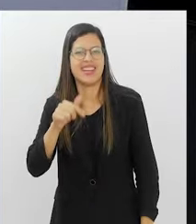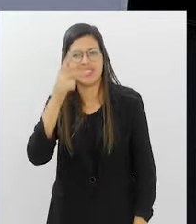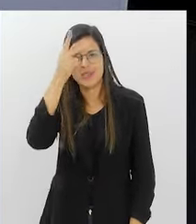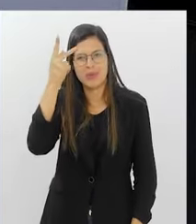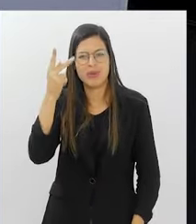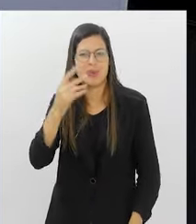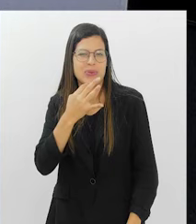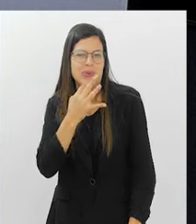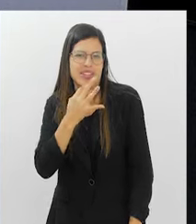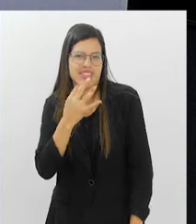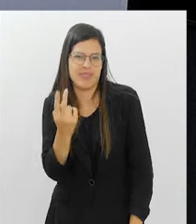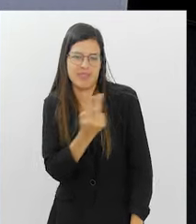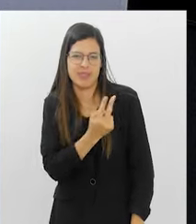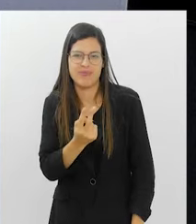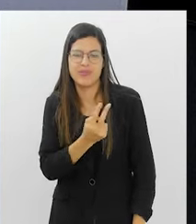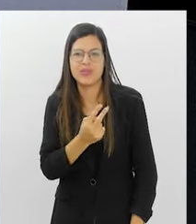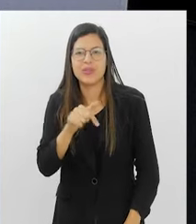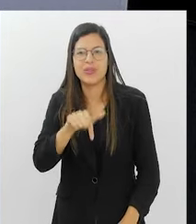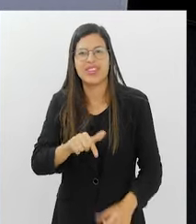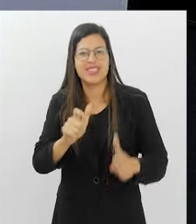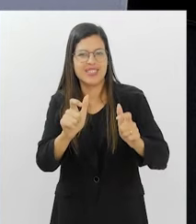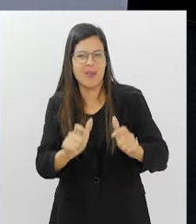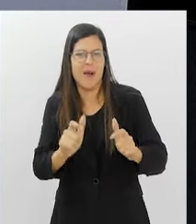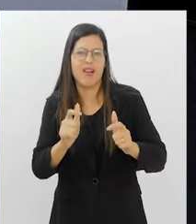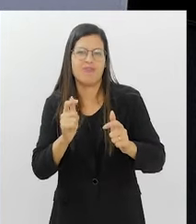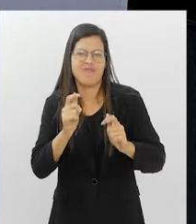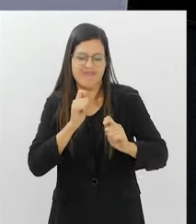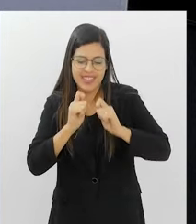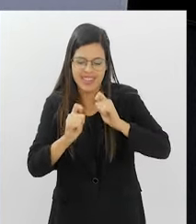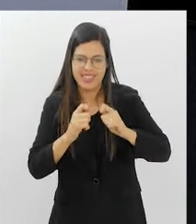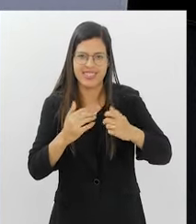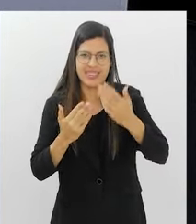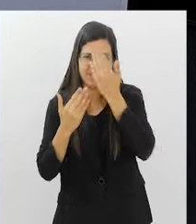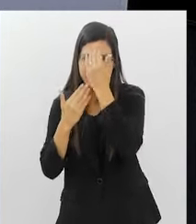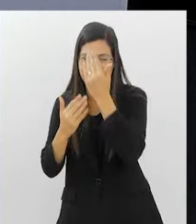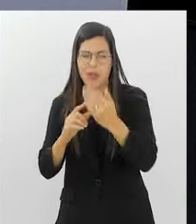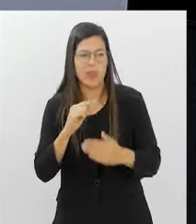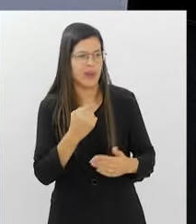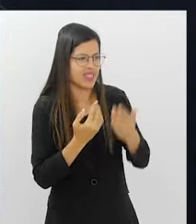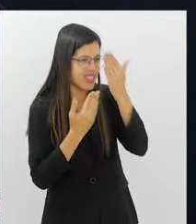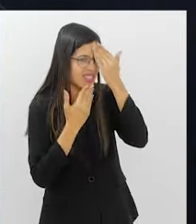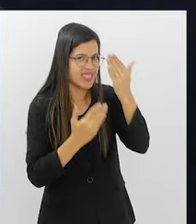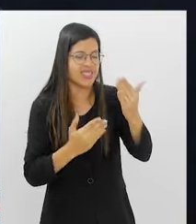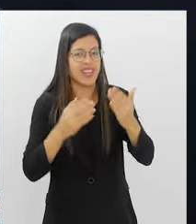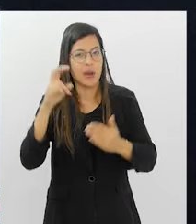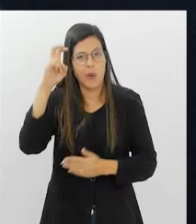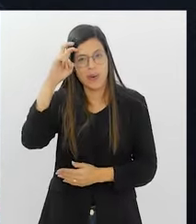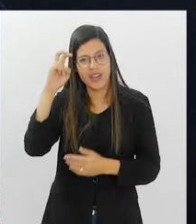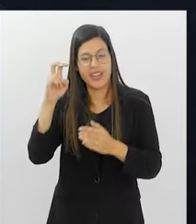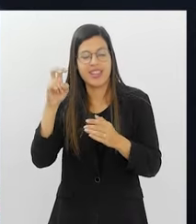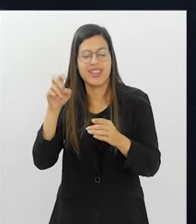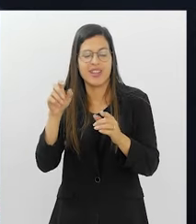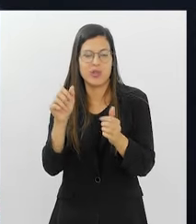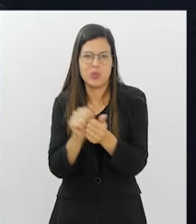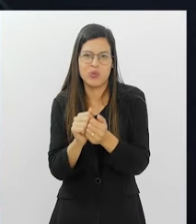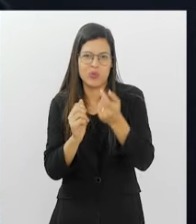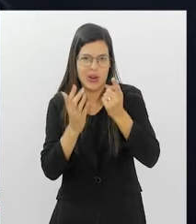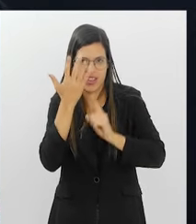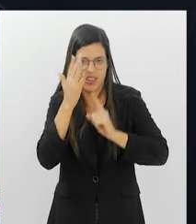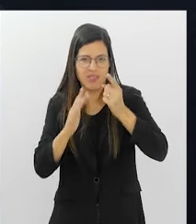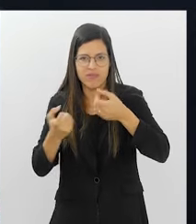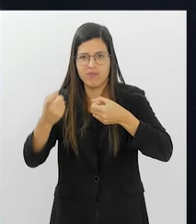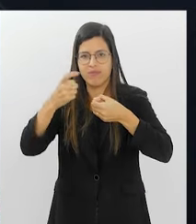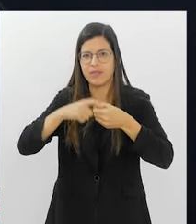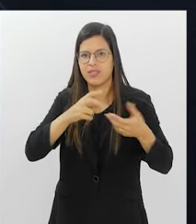nos conhecer e de você tá abrindo aqui o espaço pra gente falar obrigado nós que agradecemos Este foi o Quintas com Quintais